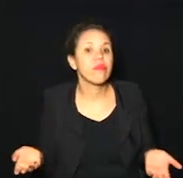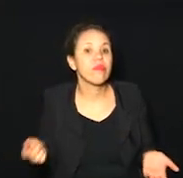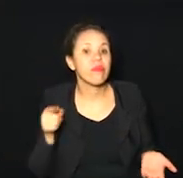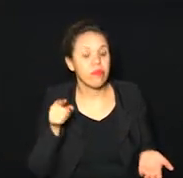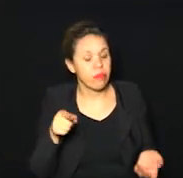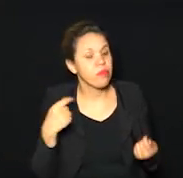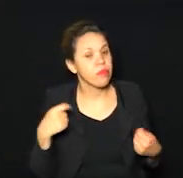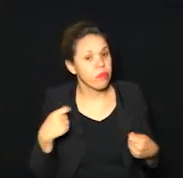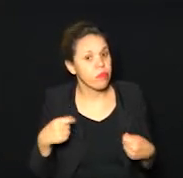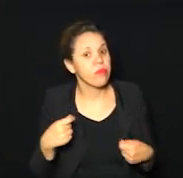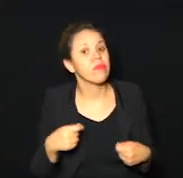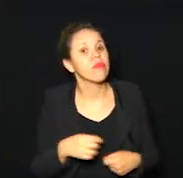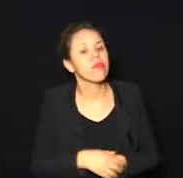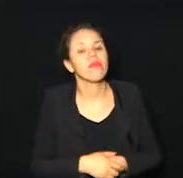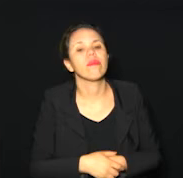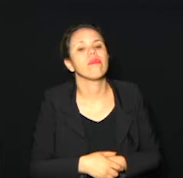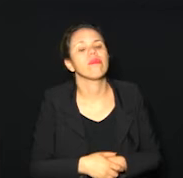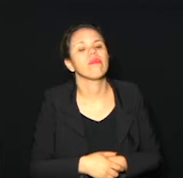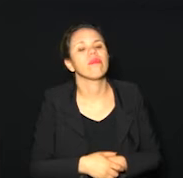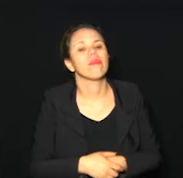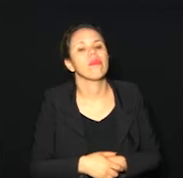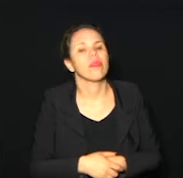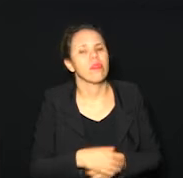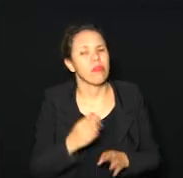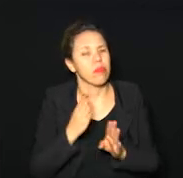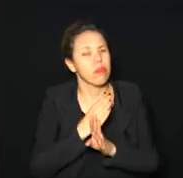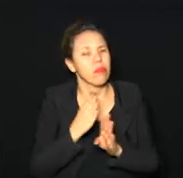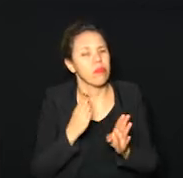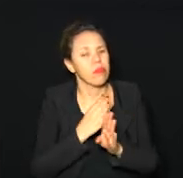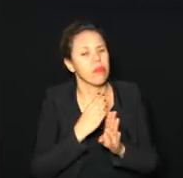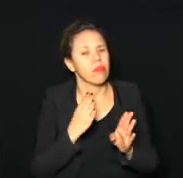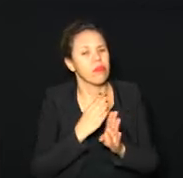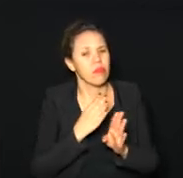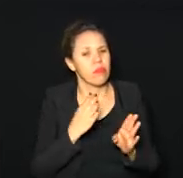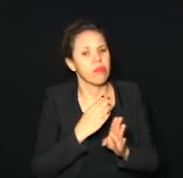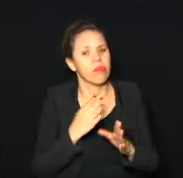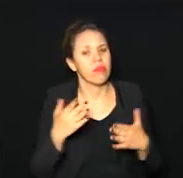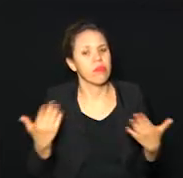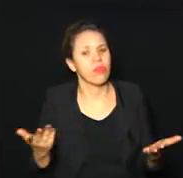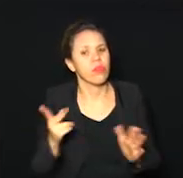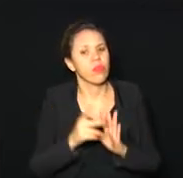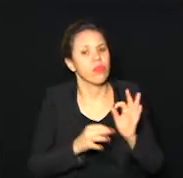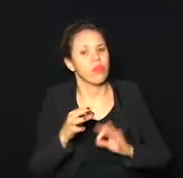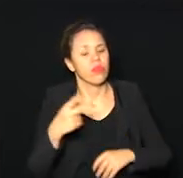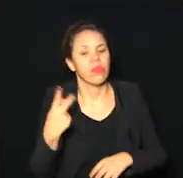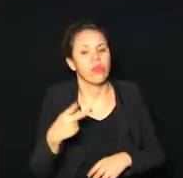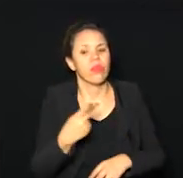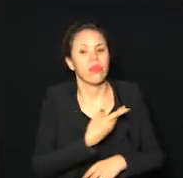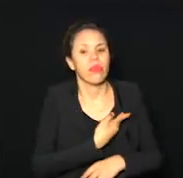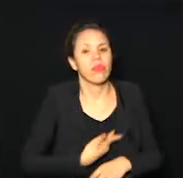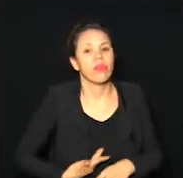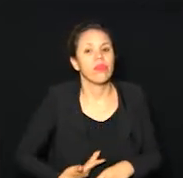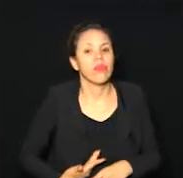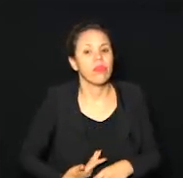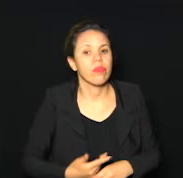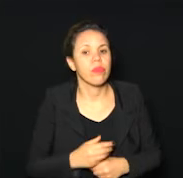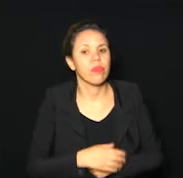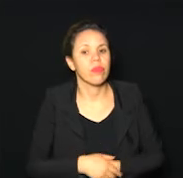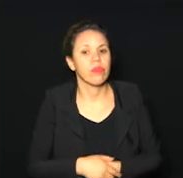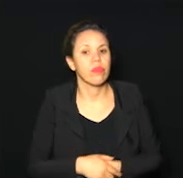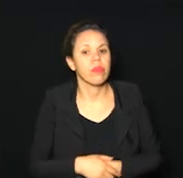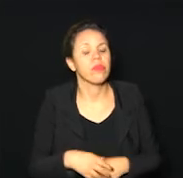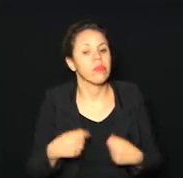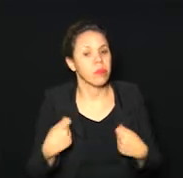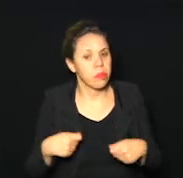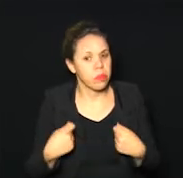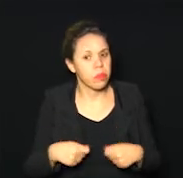você precisa, pelo menos, no mínimo, desconfiar qual vai ser o projeto dele de governo, né? Então, a gente